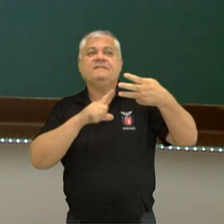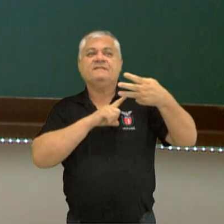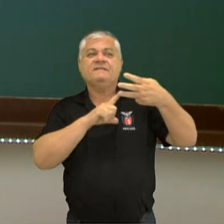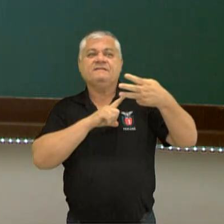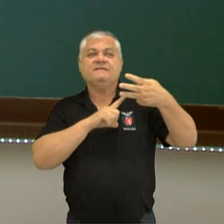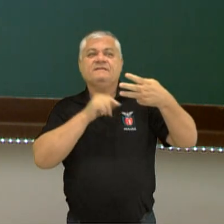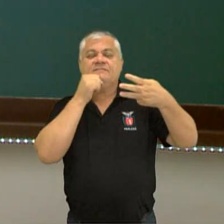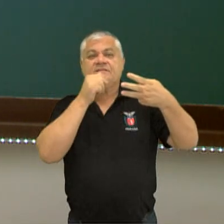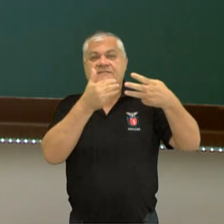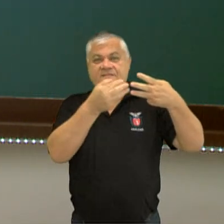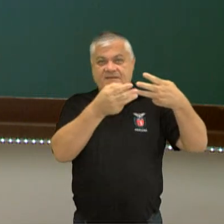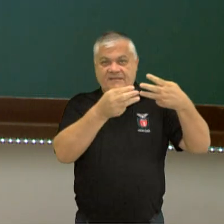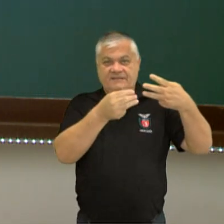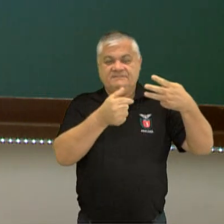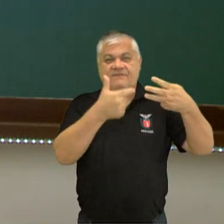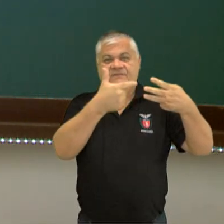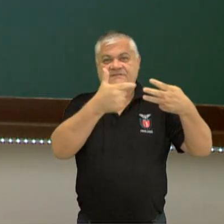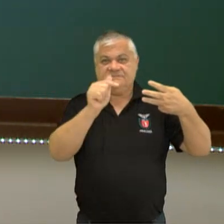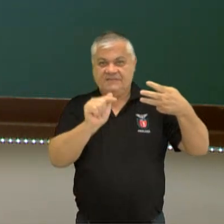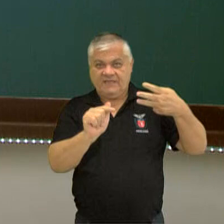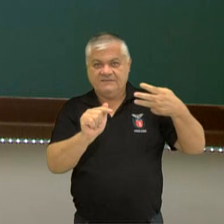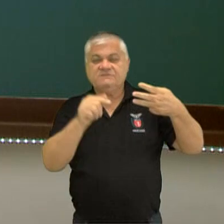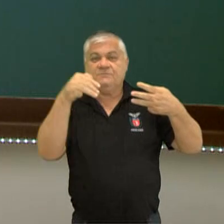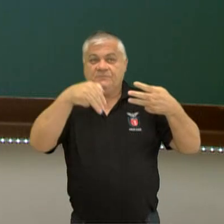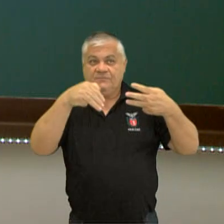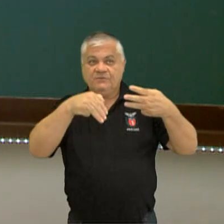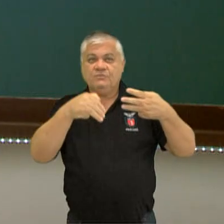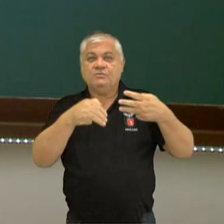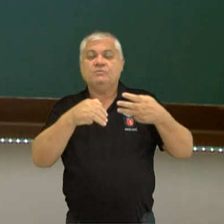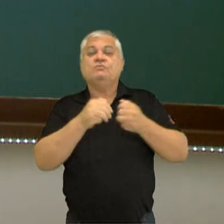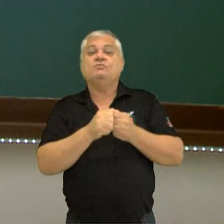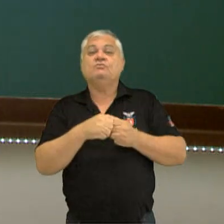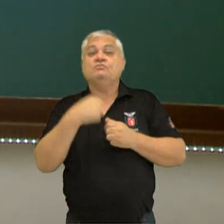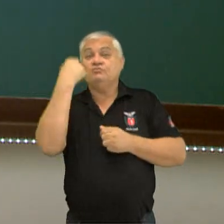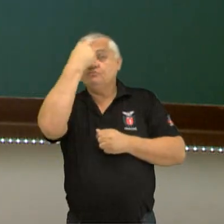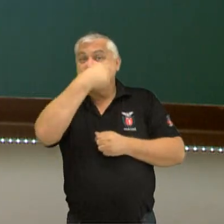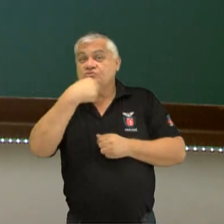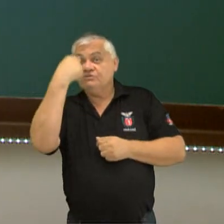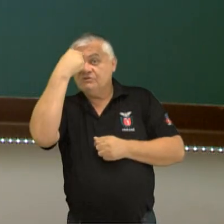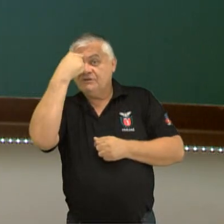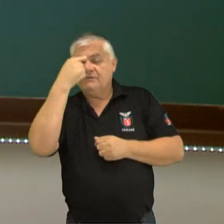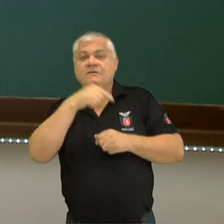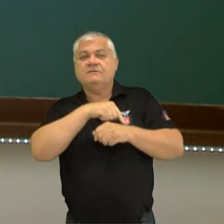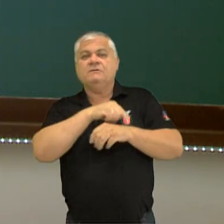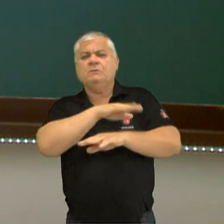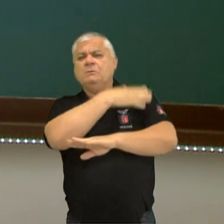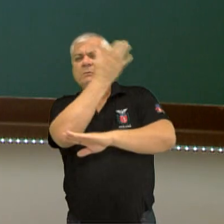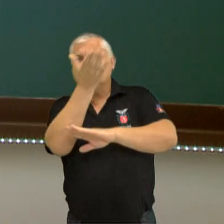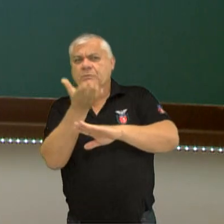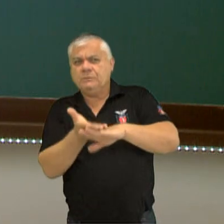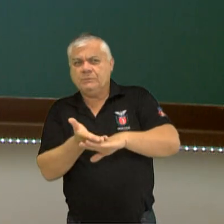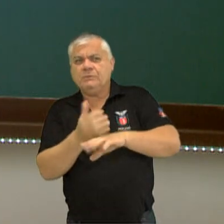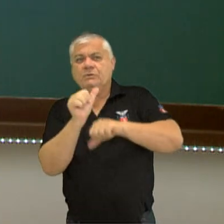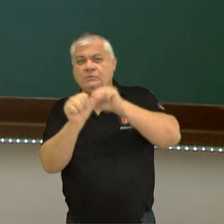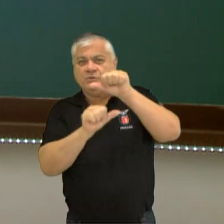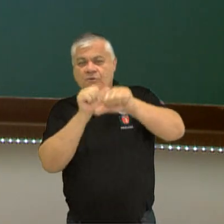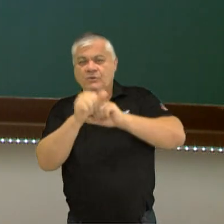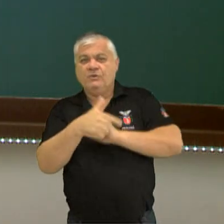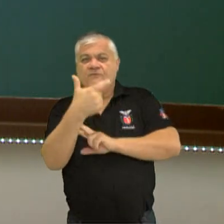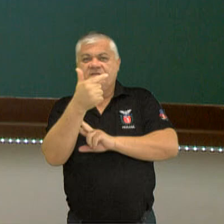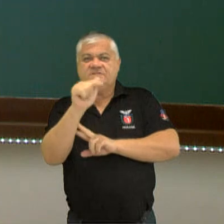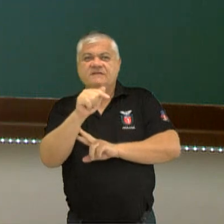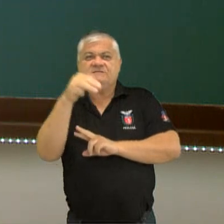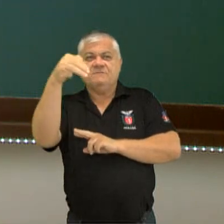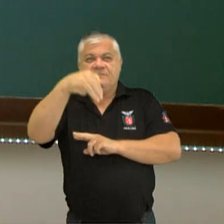Depois nós temos 13 horas e 27 minutos de duração do dia. O que que eu fiz? Transformei os 27